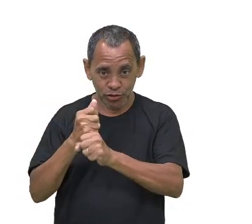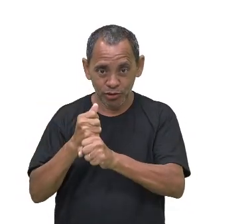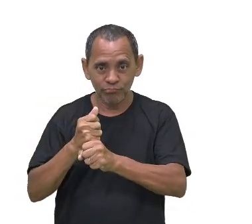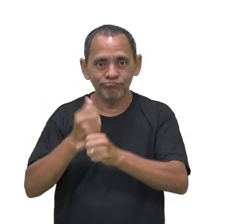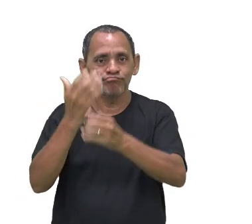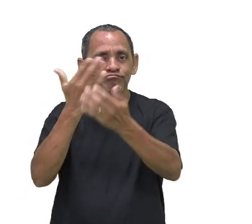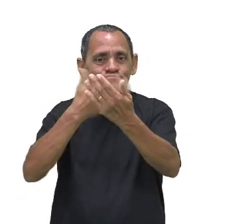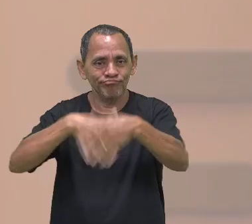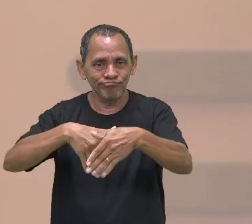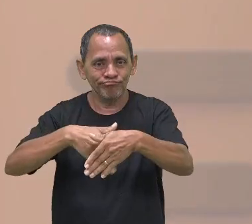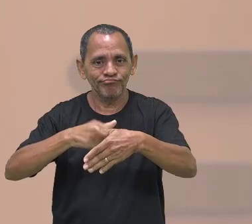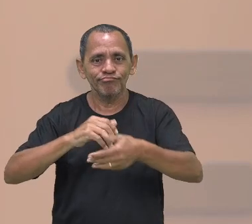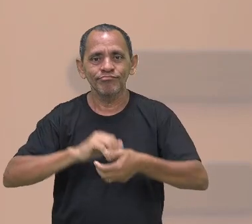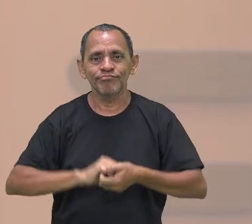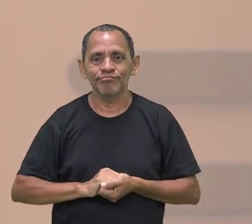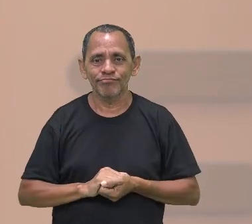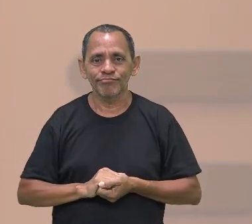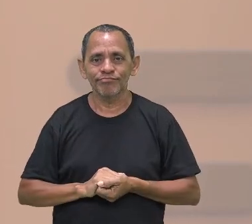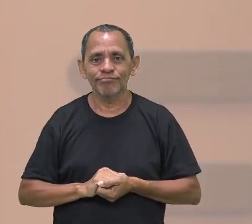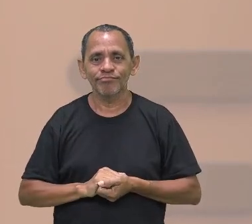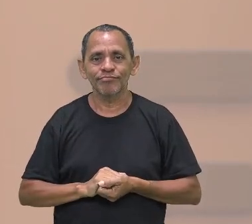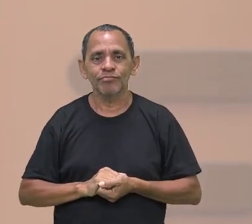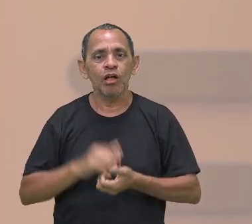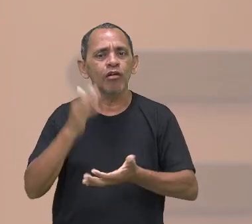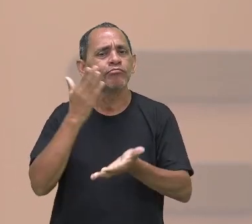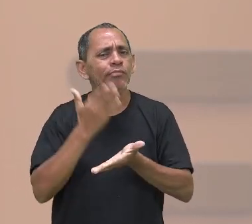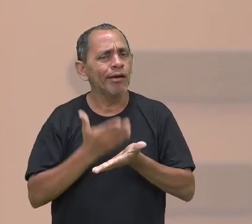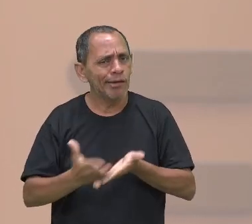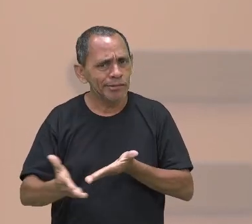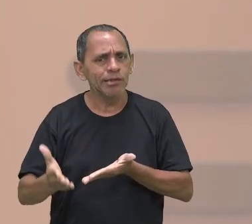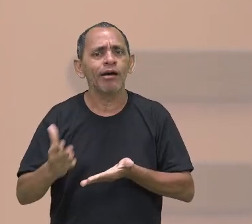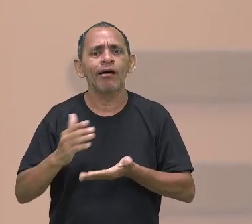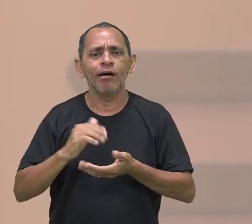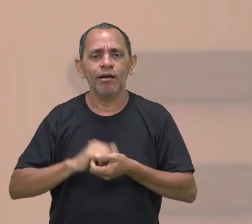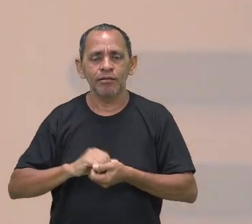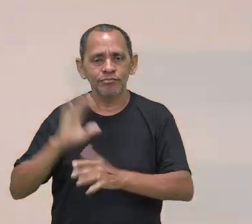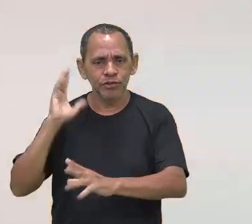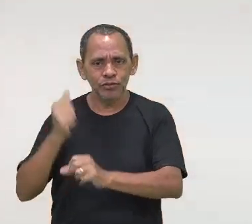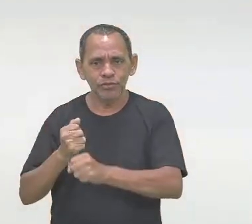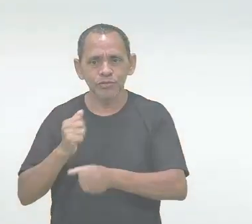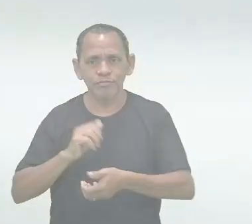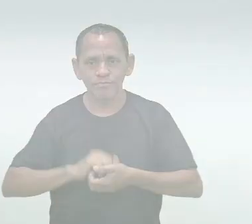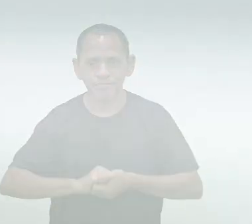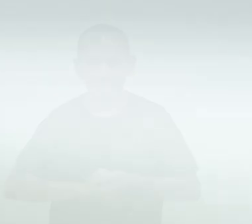e avaliação. Vamos iniciar com a nossa revisão.